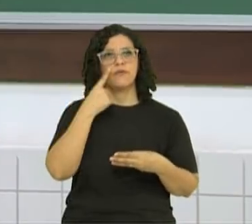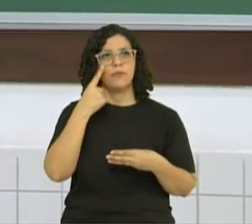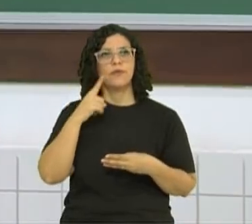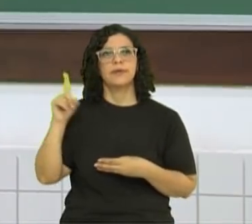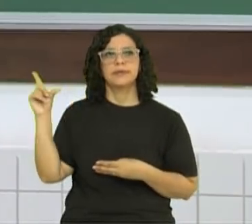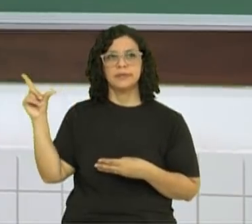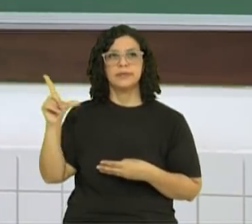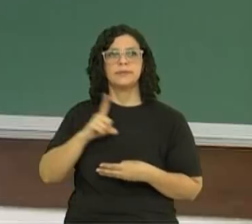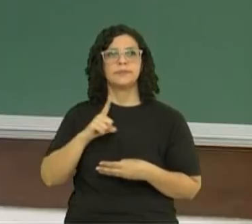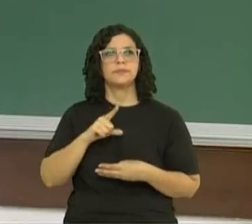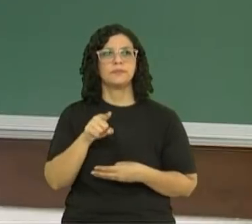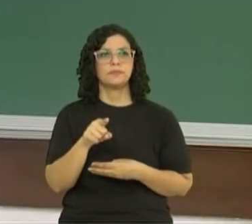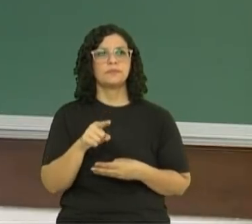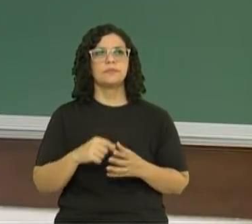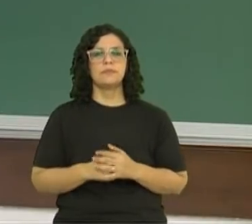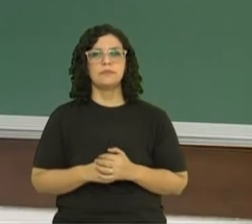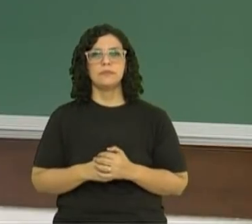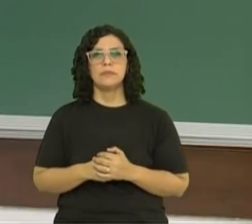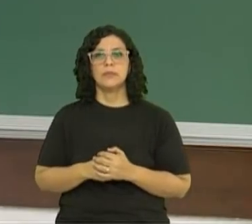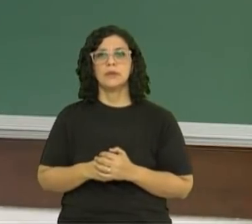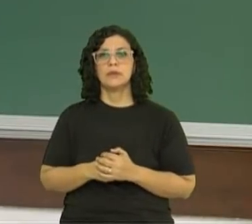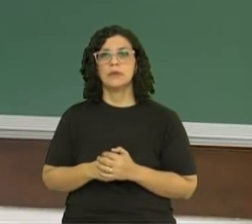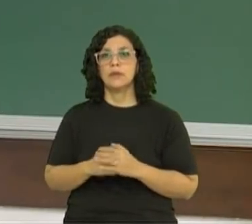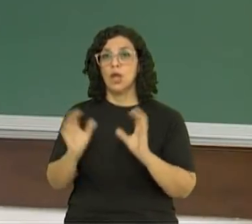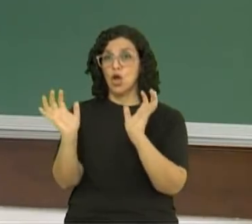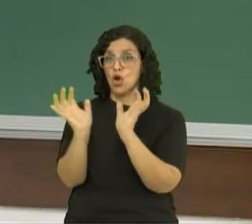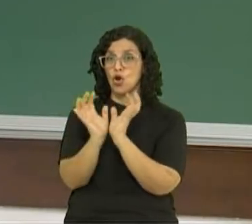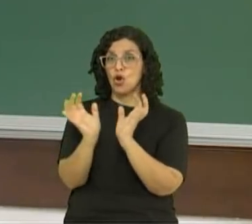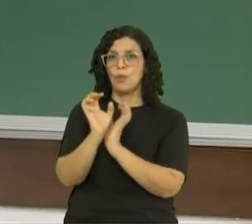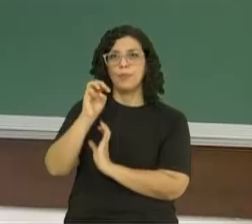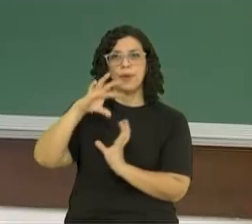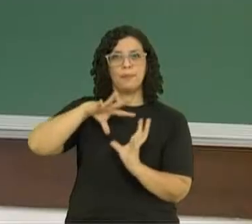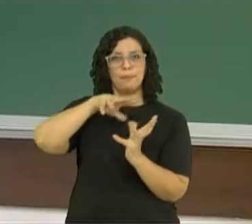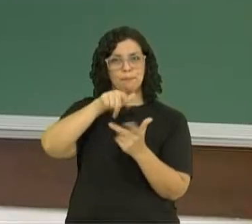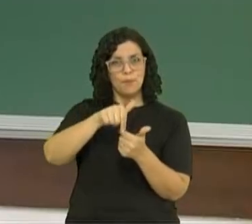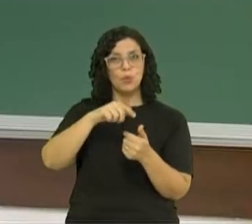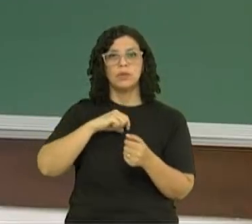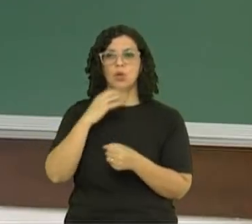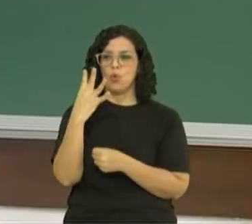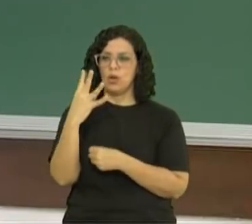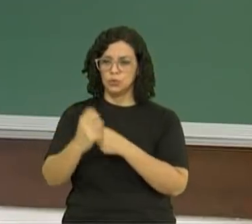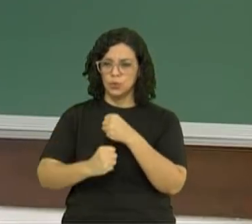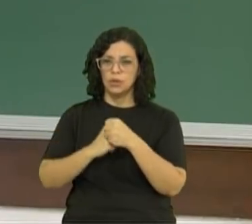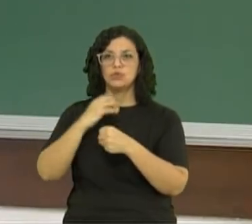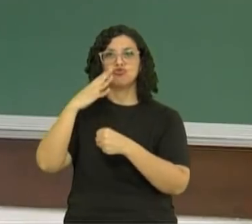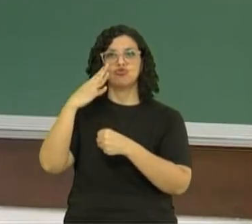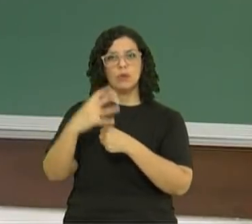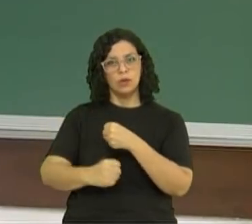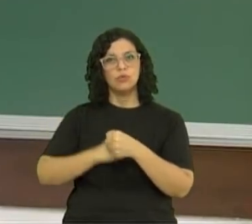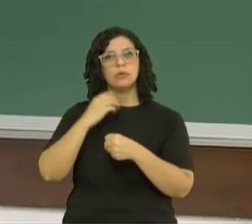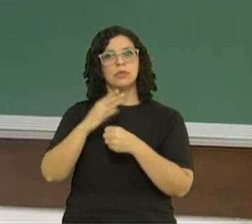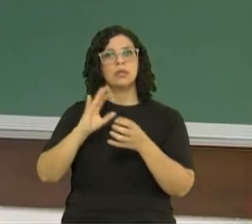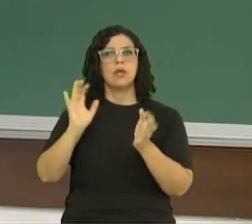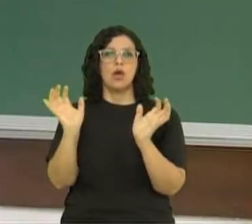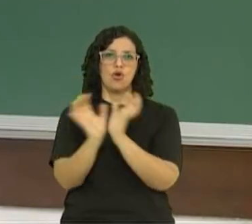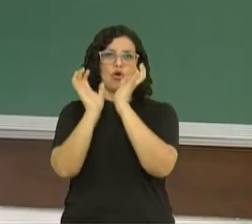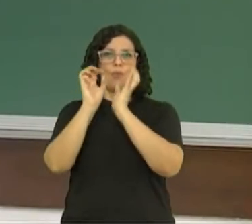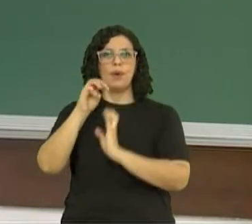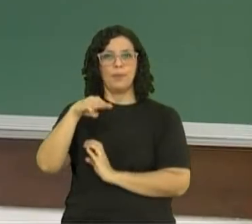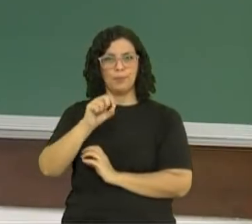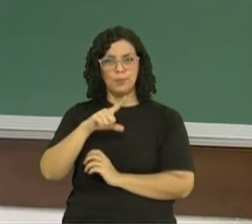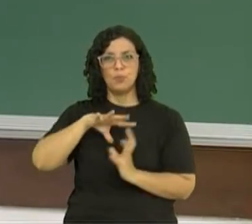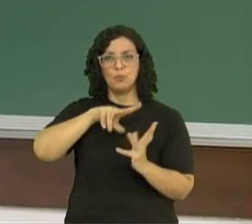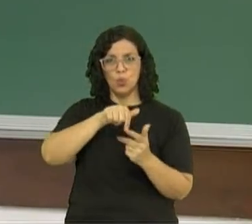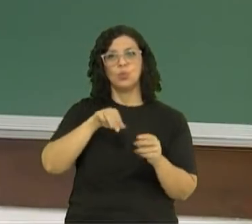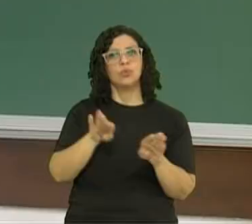dentro dos esportes de invasão nós temos a final da Copa do Mundo, então nós temos a cada 4 anos aí a Copa do Mundo, né? Então é um evento de